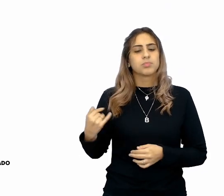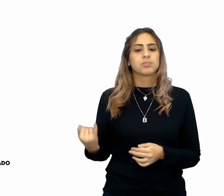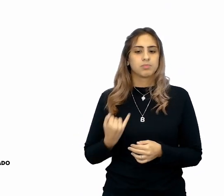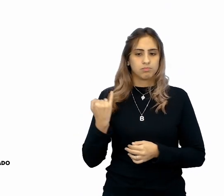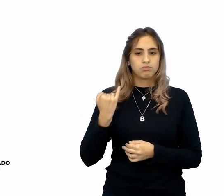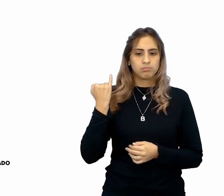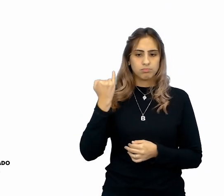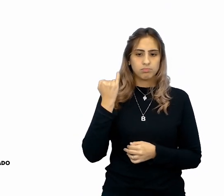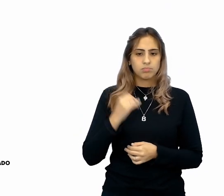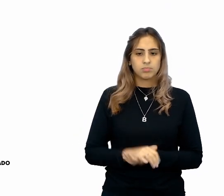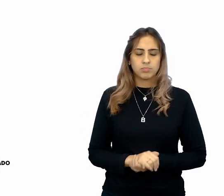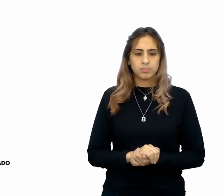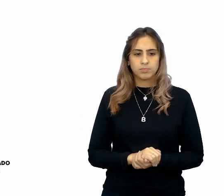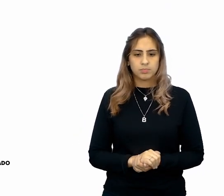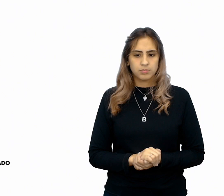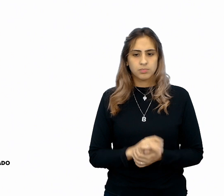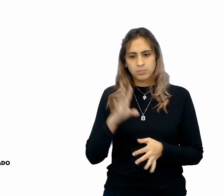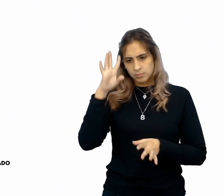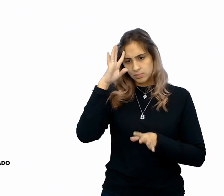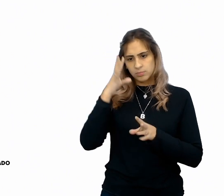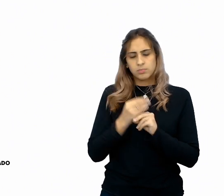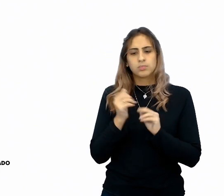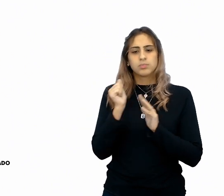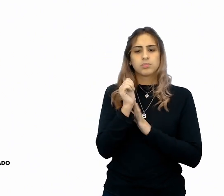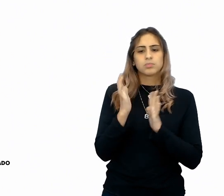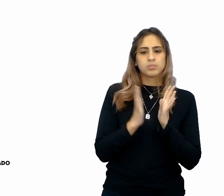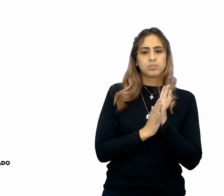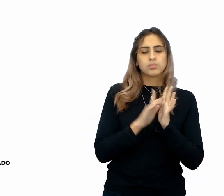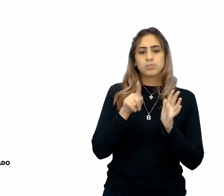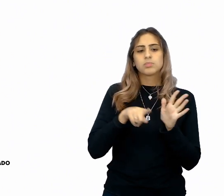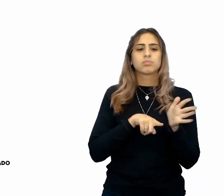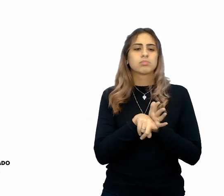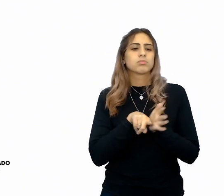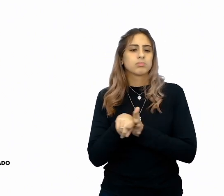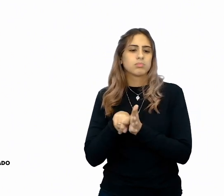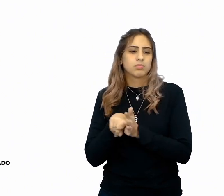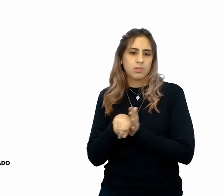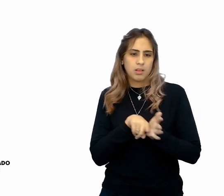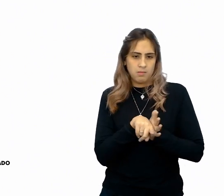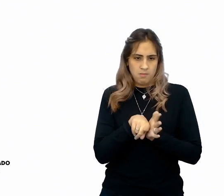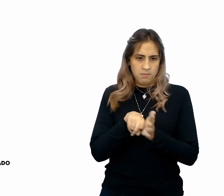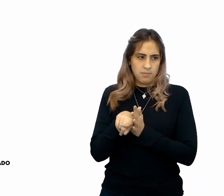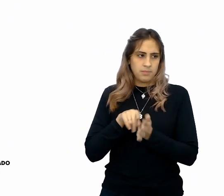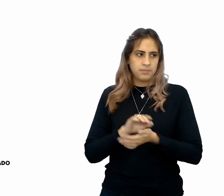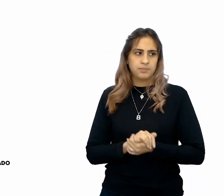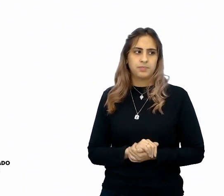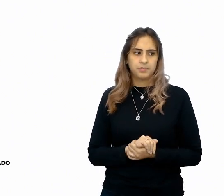importante compreender que a atividade está em analisar, né,